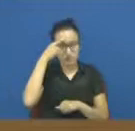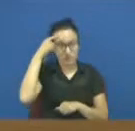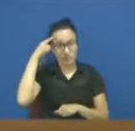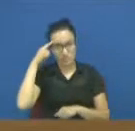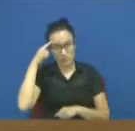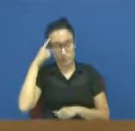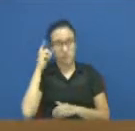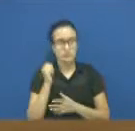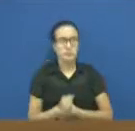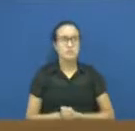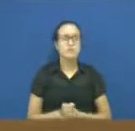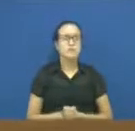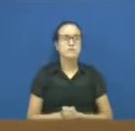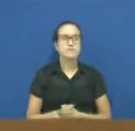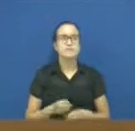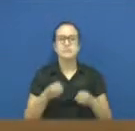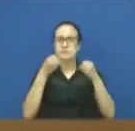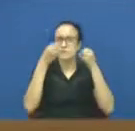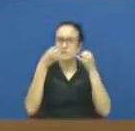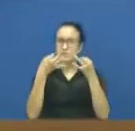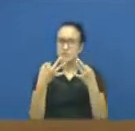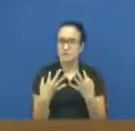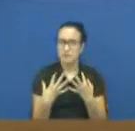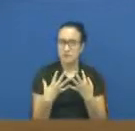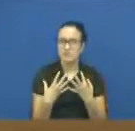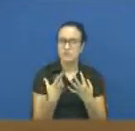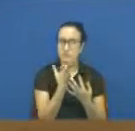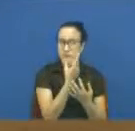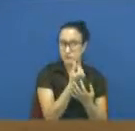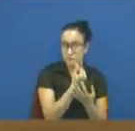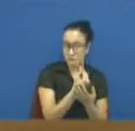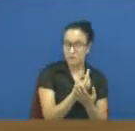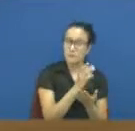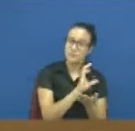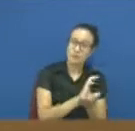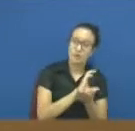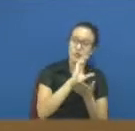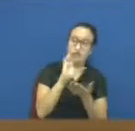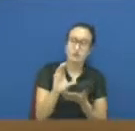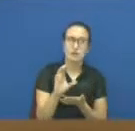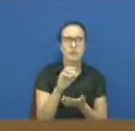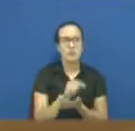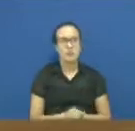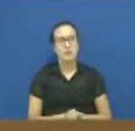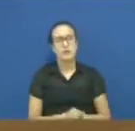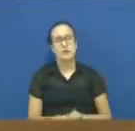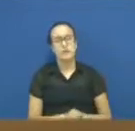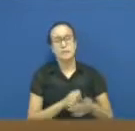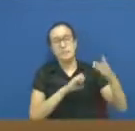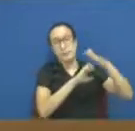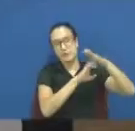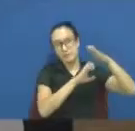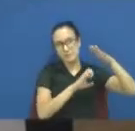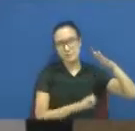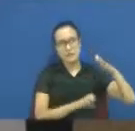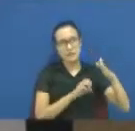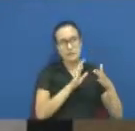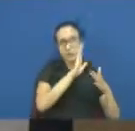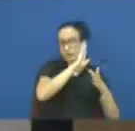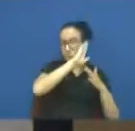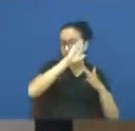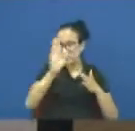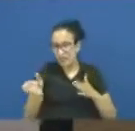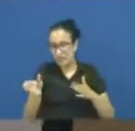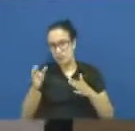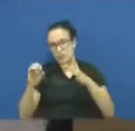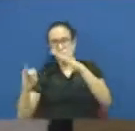que esse dinheiro é o repasse indicado, como ele mesmo falou, pelas empresas, direto